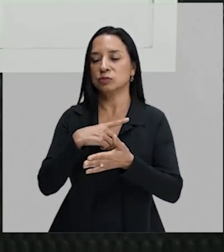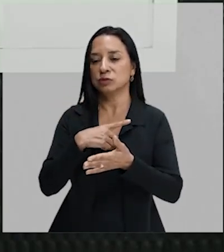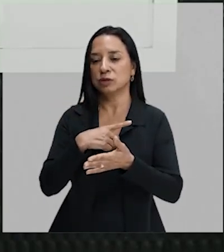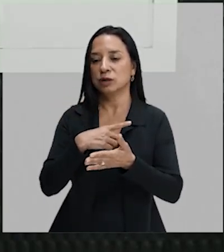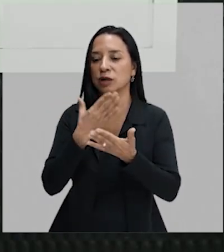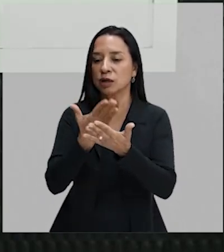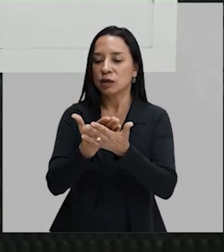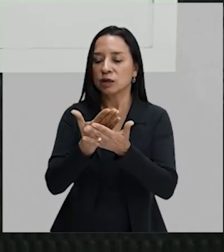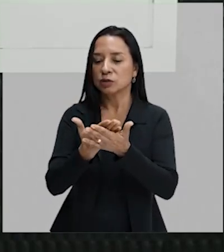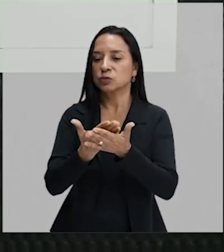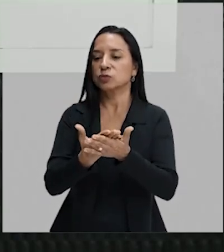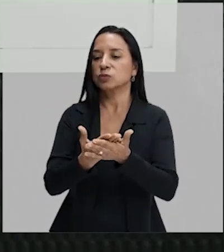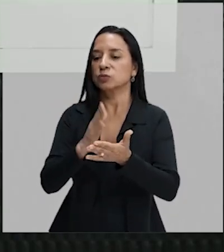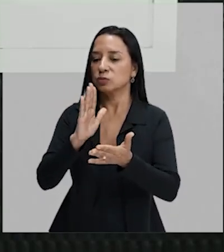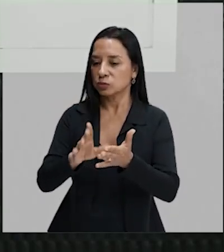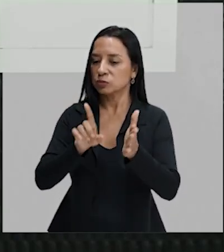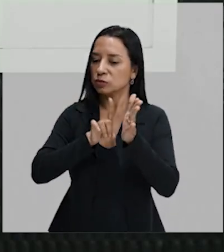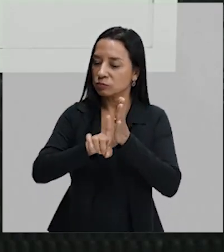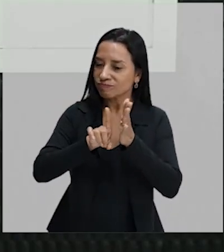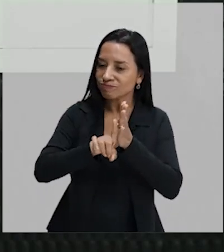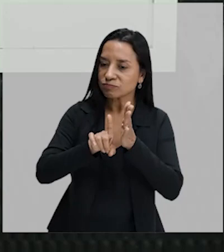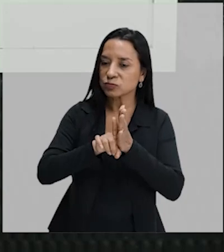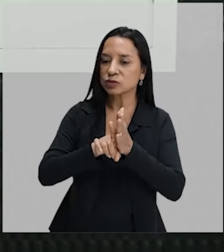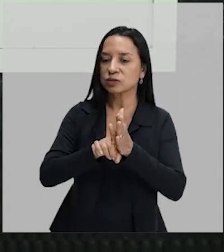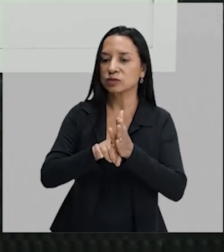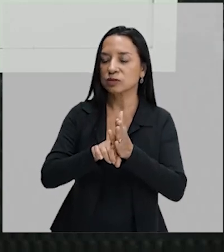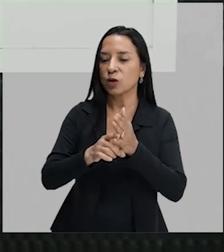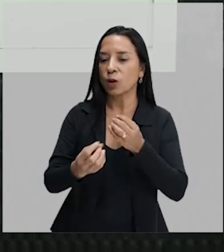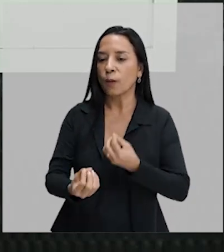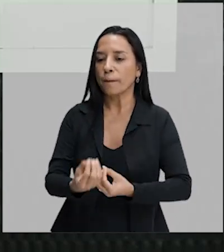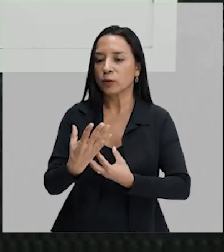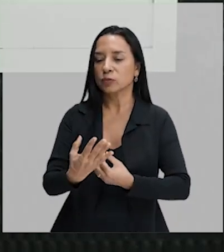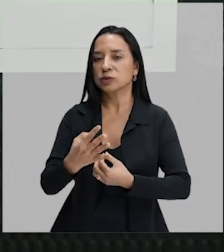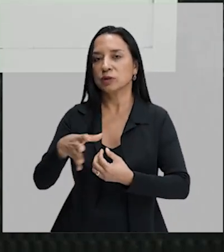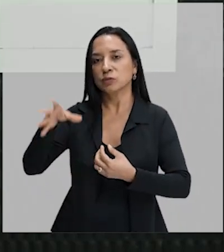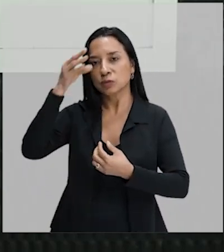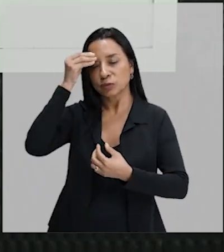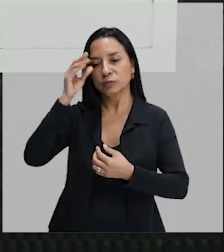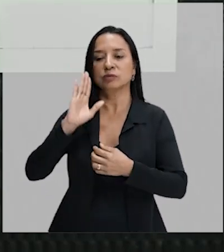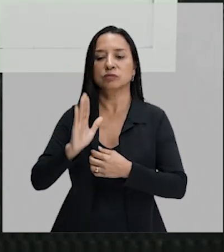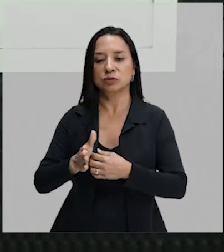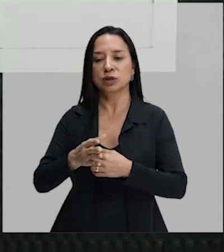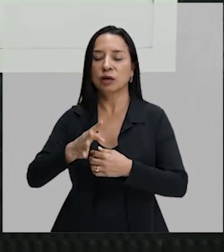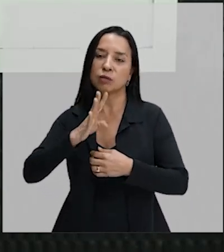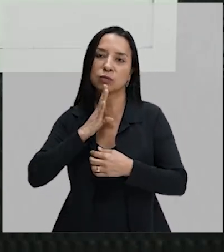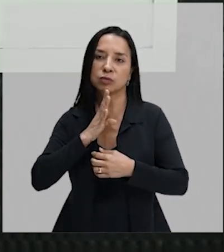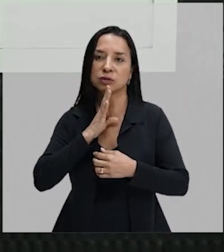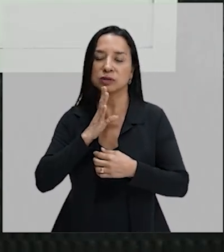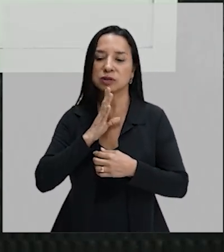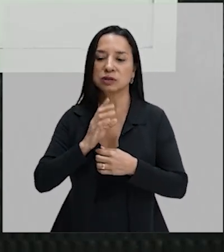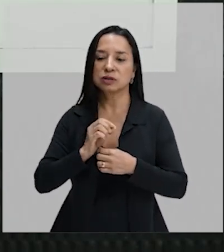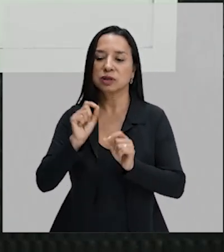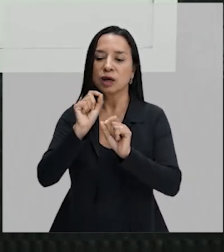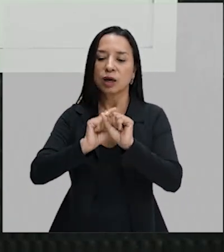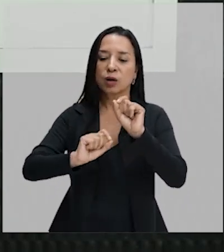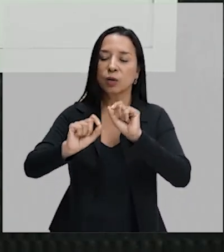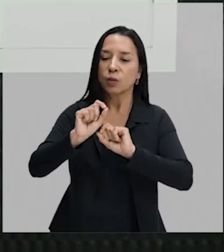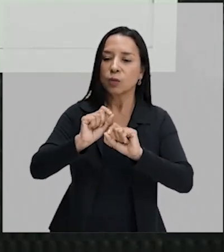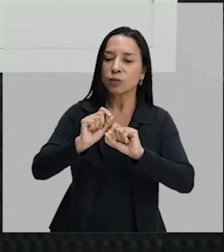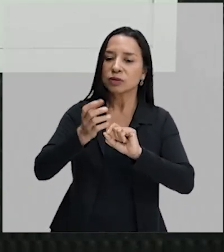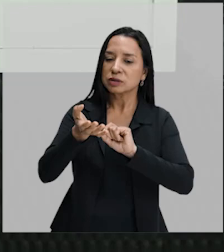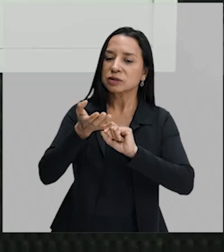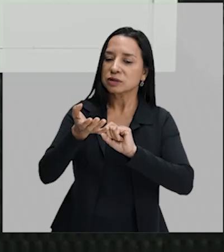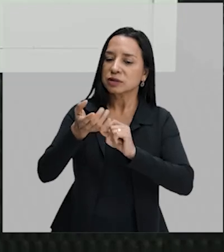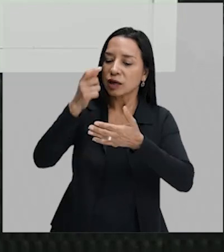feitos, produções de conhecimentos que já foram consagradas, e a partir daquilo que você quer construir ou argumentar, você comparar com esses